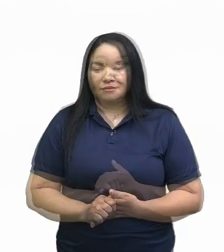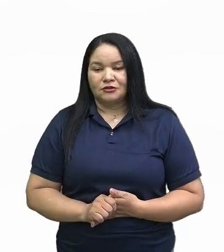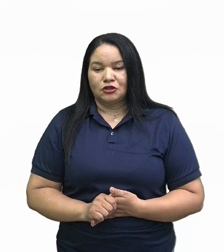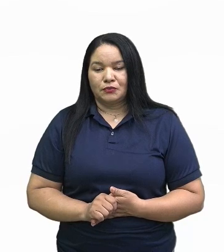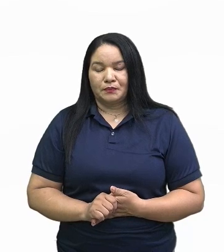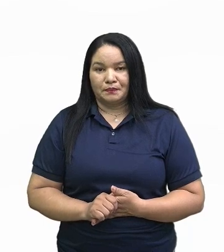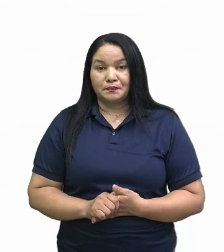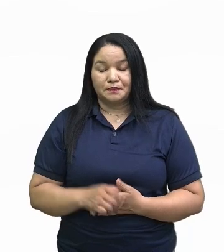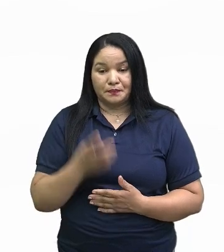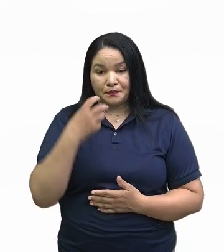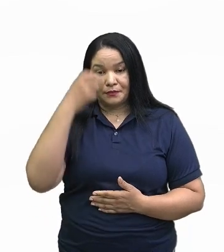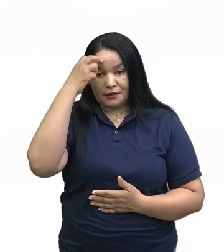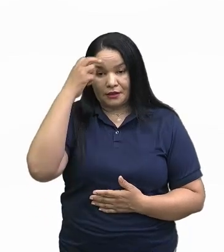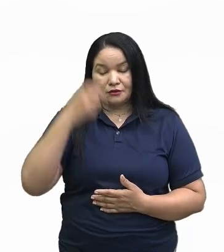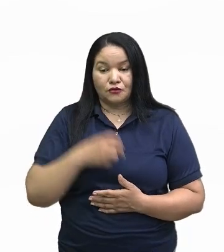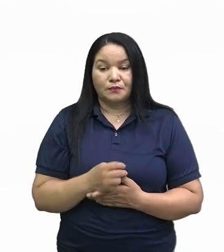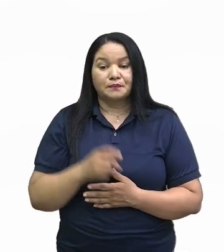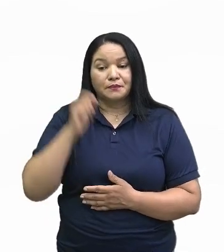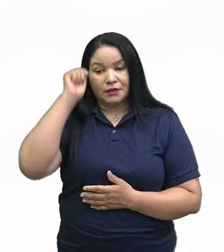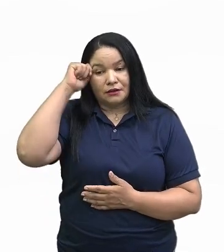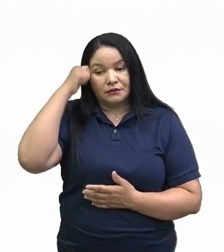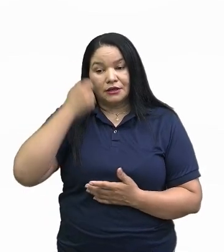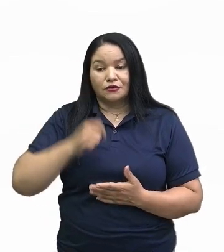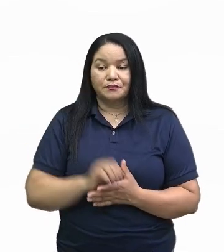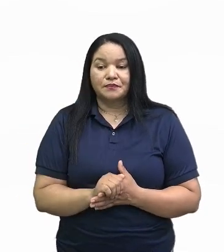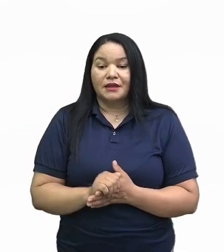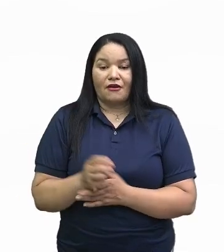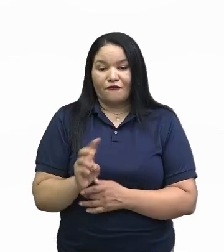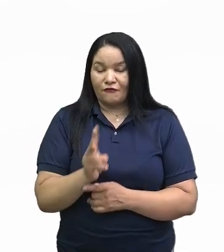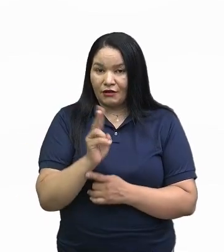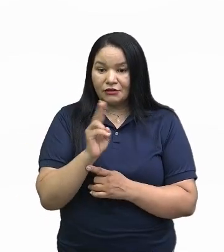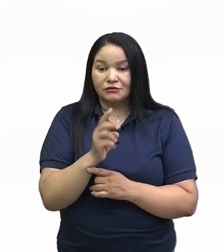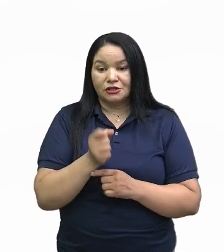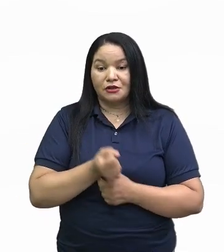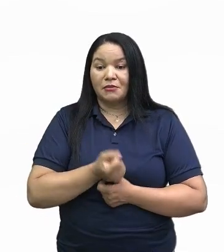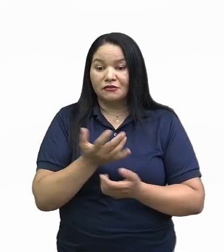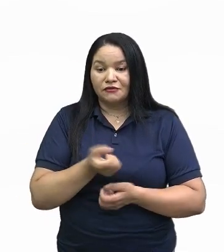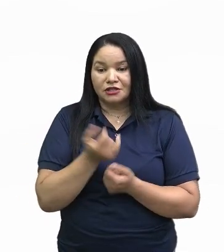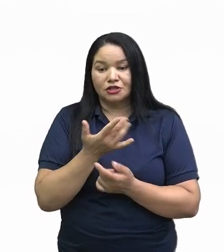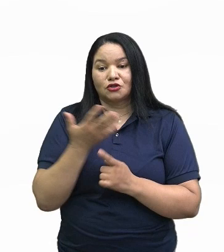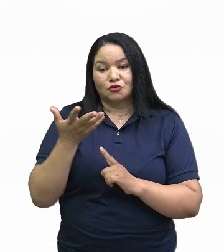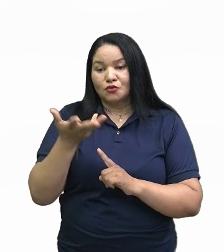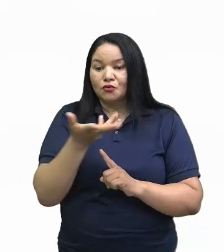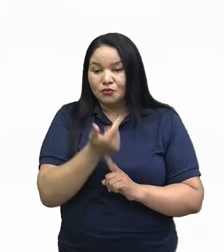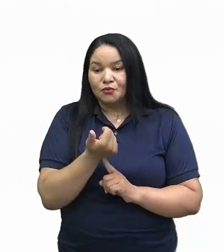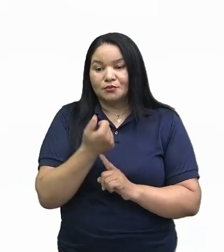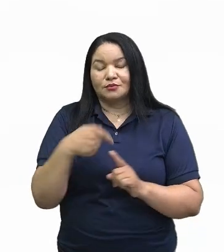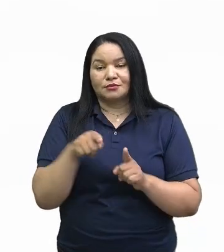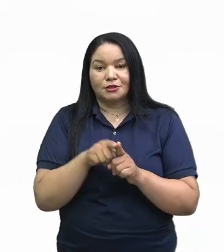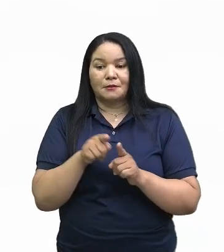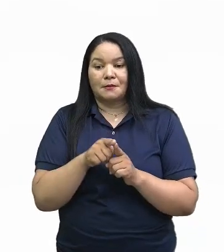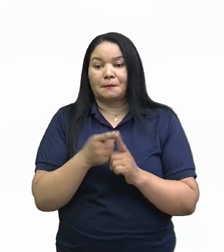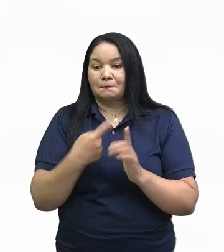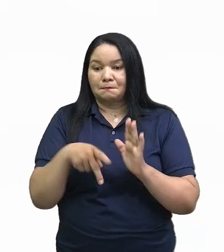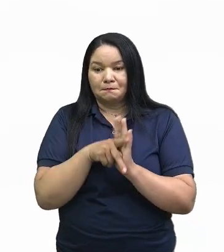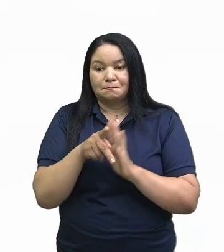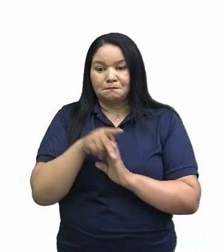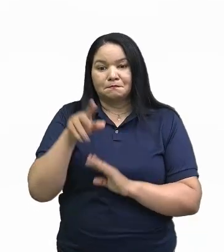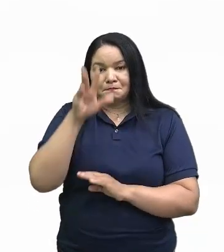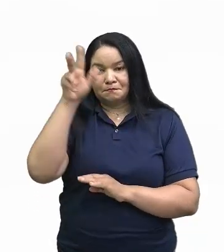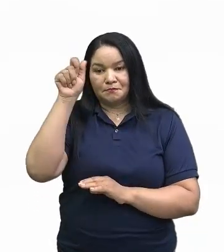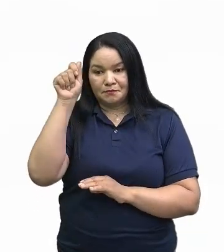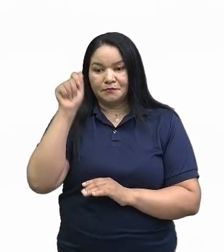a cultura da negritude é uma tendência que valoriza as manifestações culturais de matriz